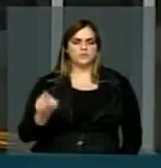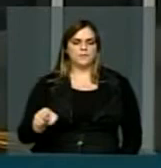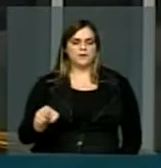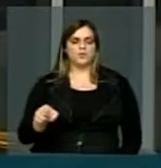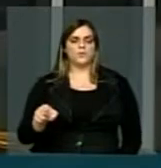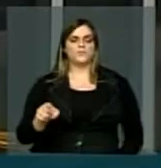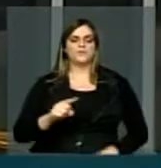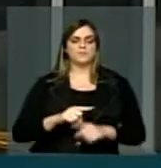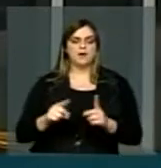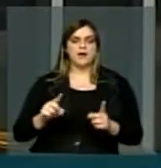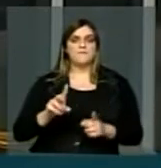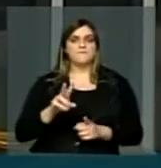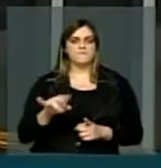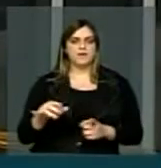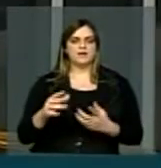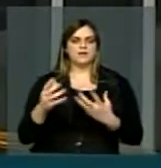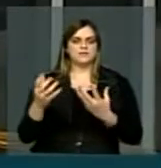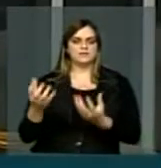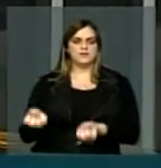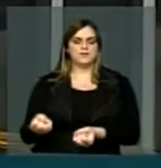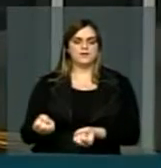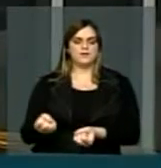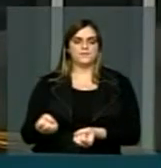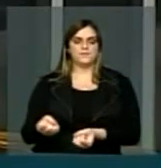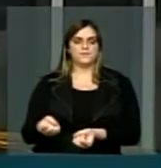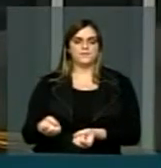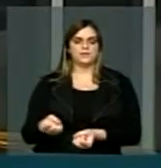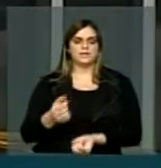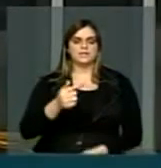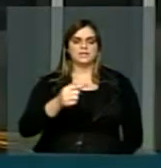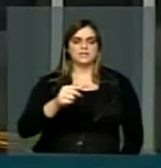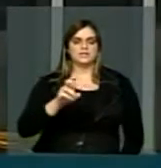888.430 e passa a receber R$